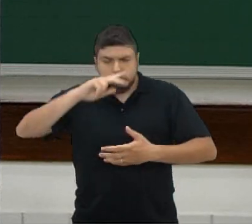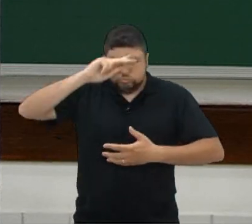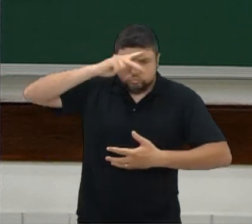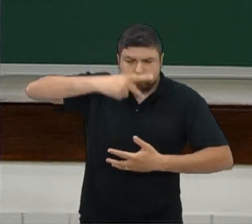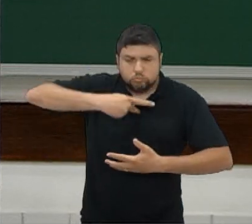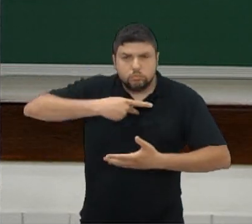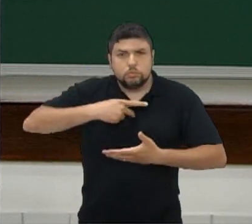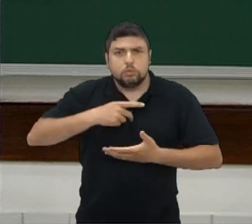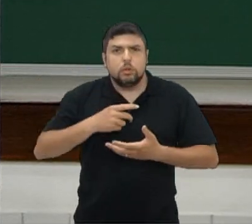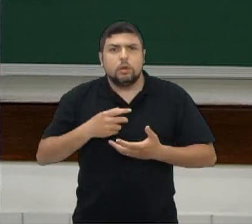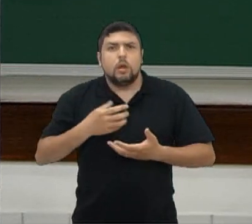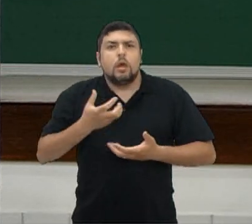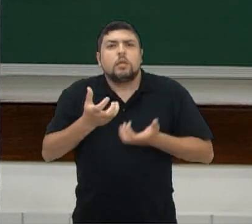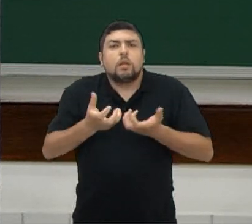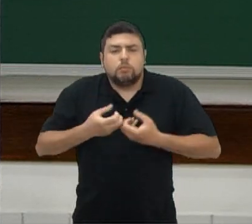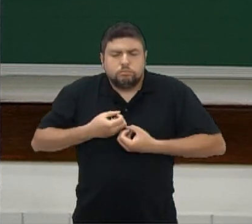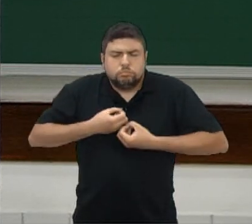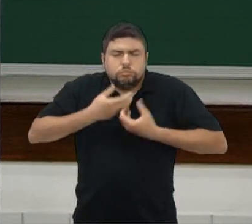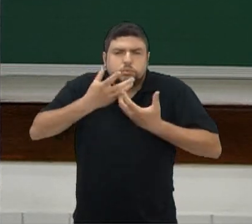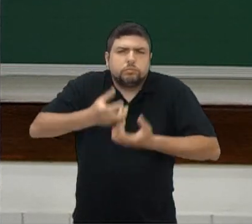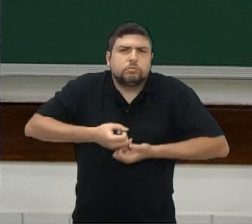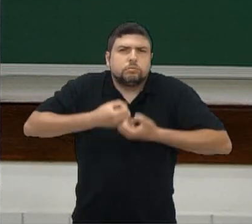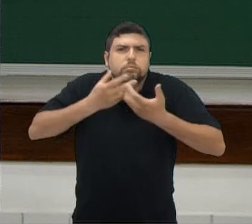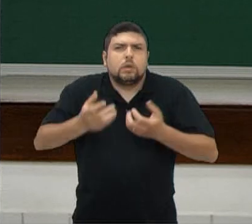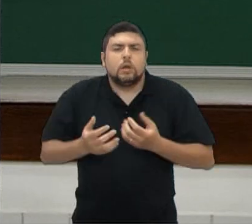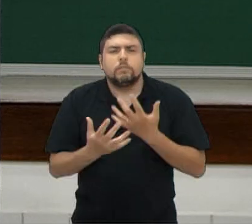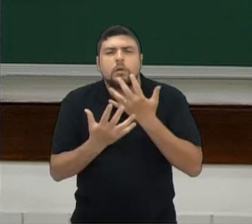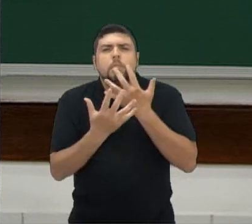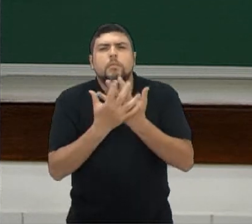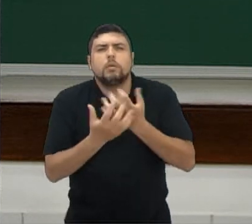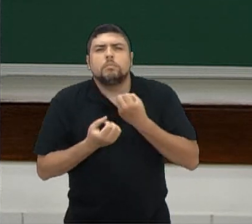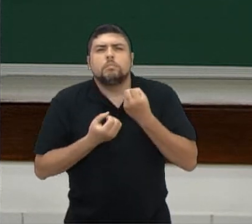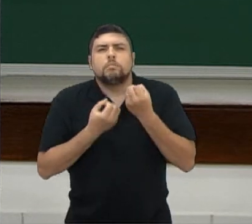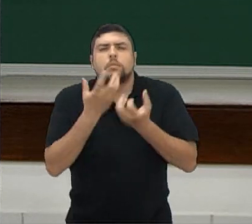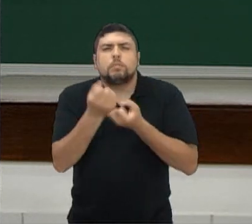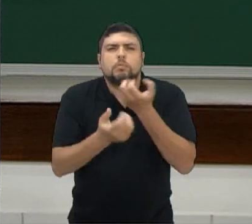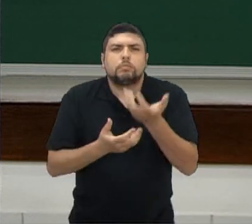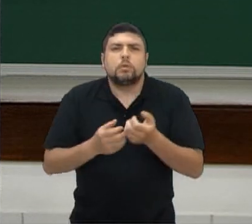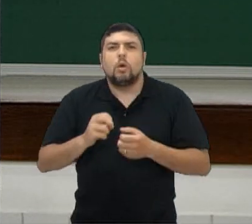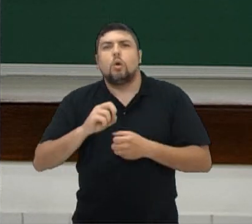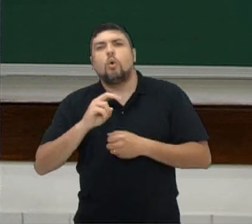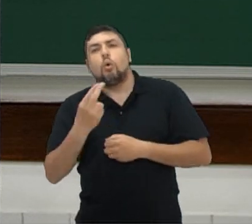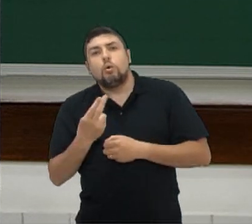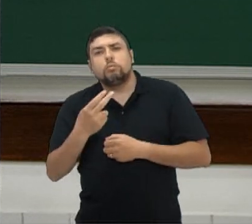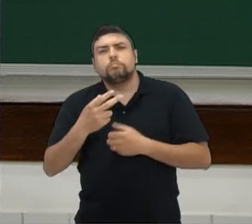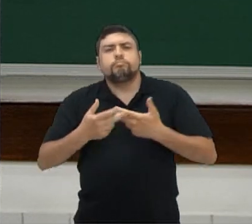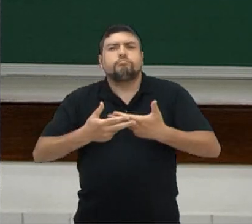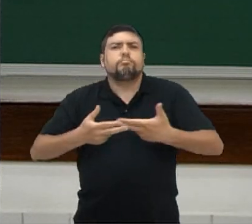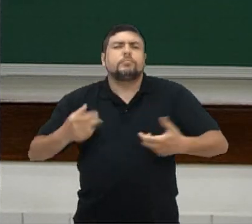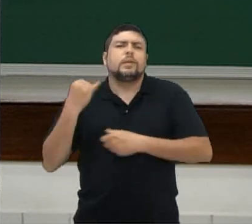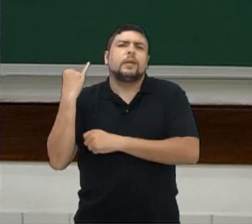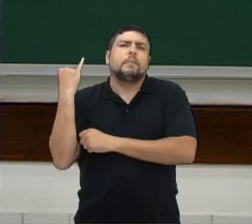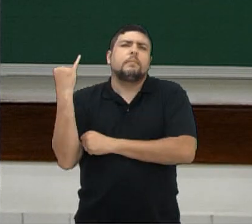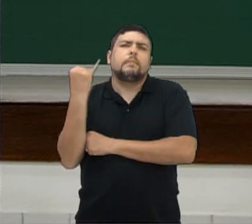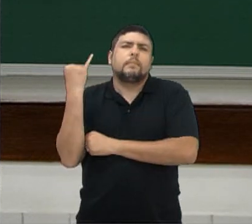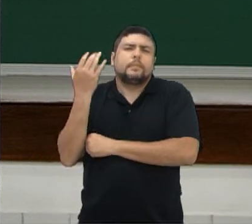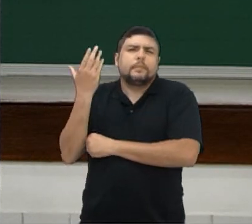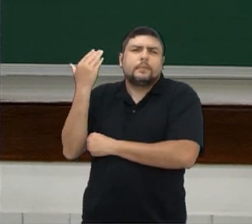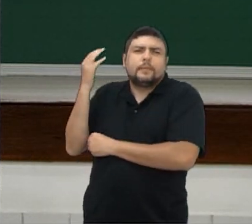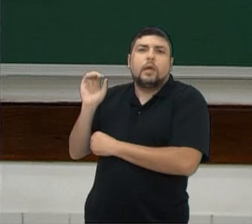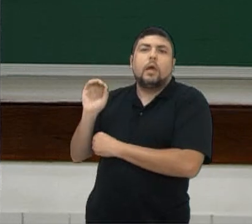elas querem desabafar, né? Querem ali registrar os momentos vividos, algumas coisas que foram importantes, né? Até para